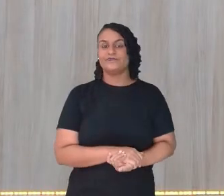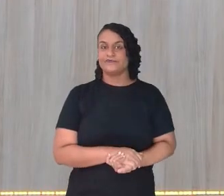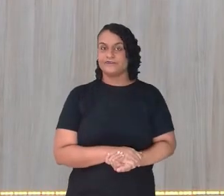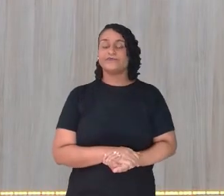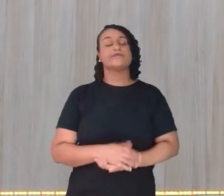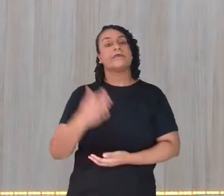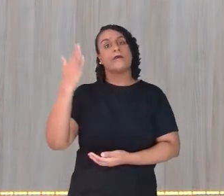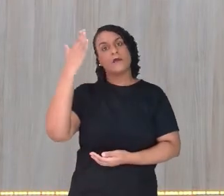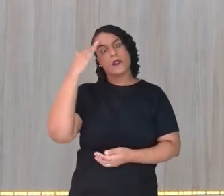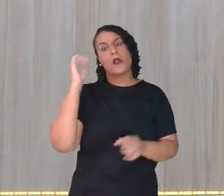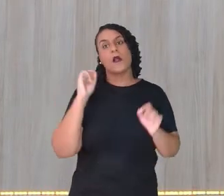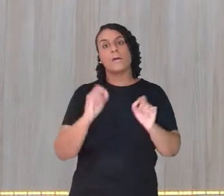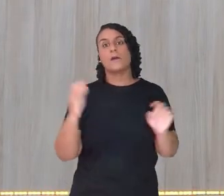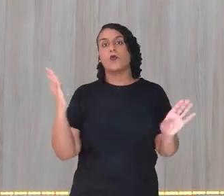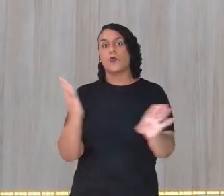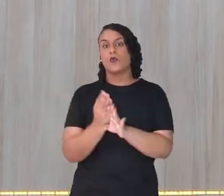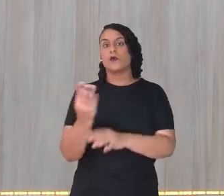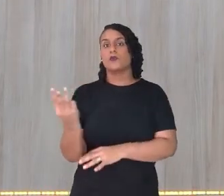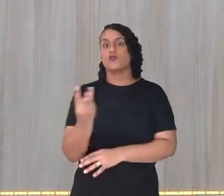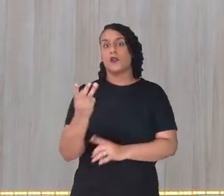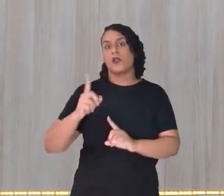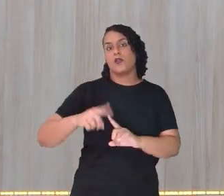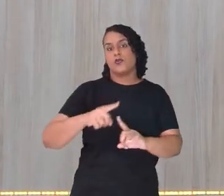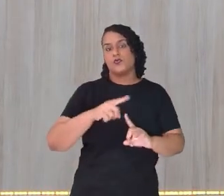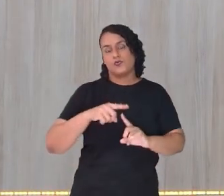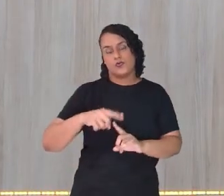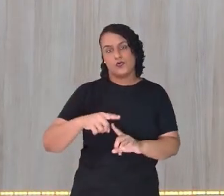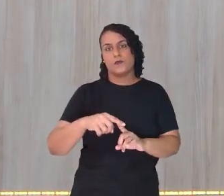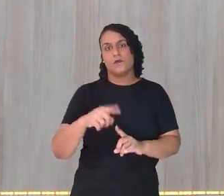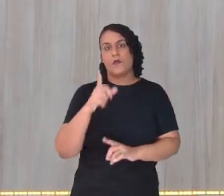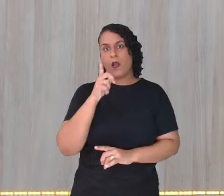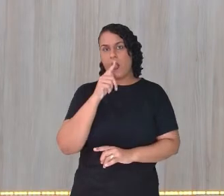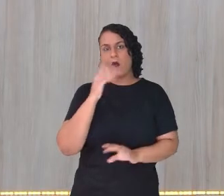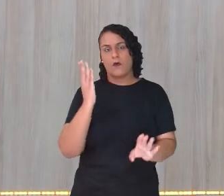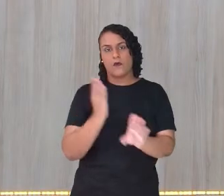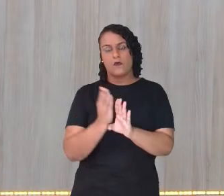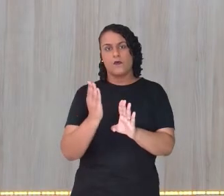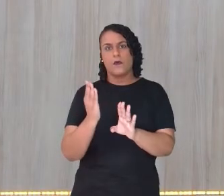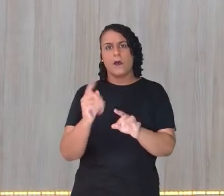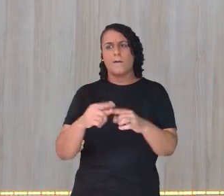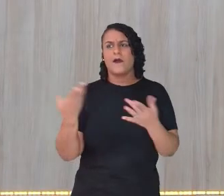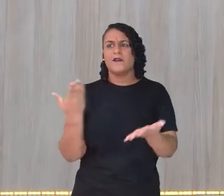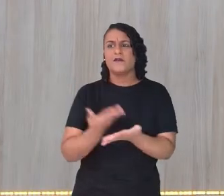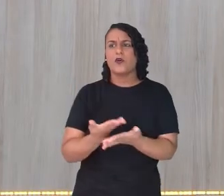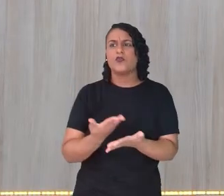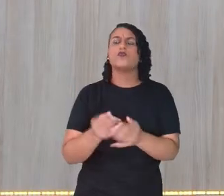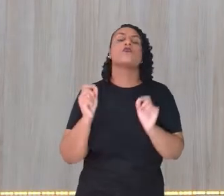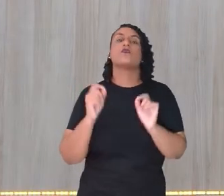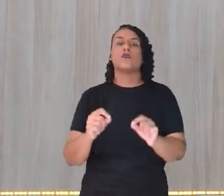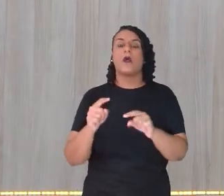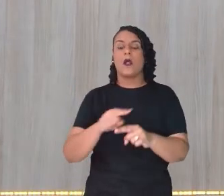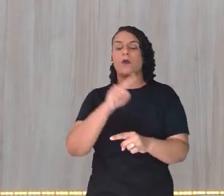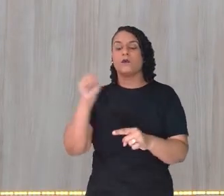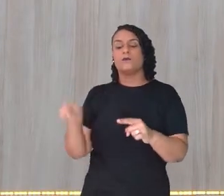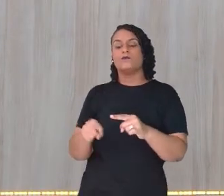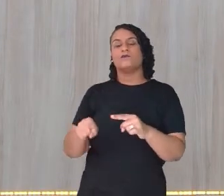gente pode encontrar água nos 3 estados, né? Mas aí a gente vai estudar o que, professora? O ciclo da água. Olha o que eu trouxe